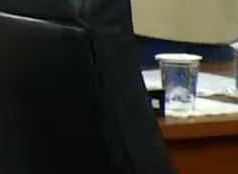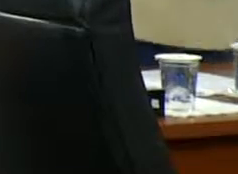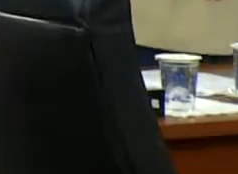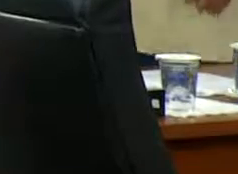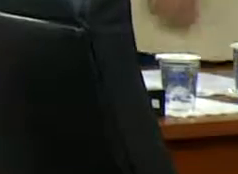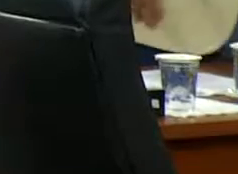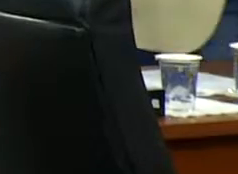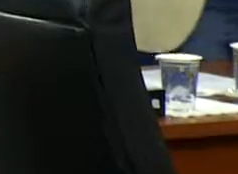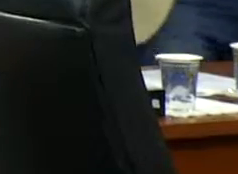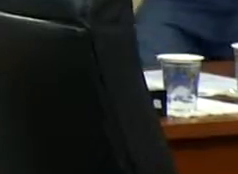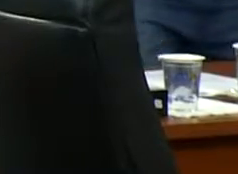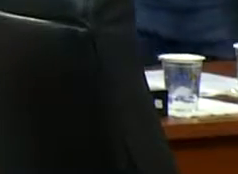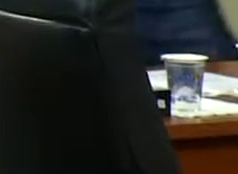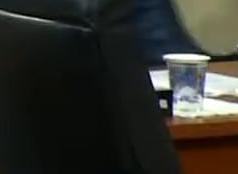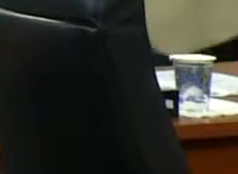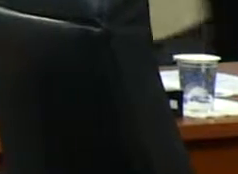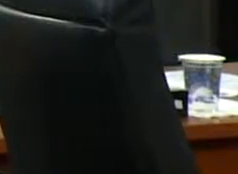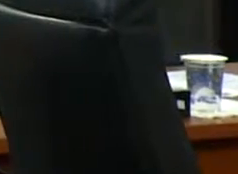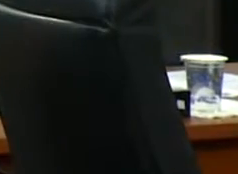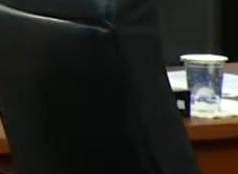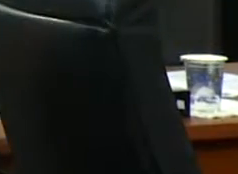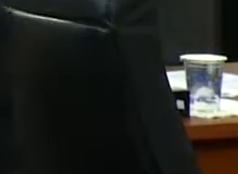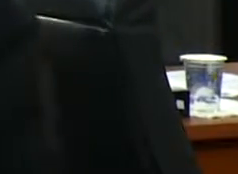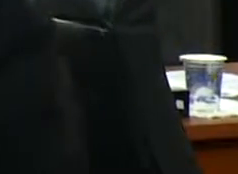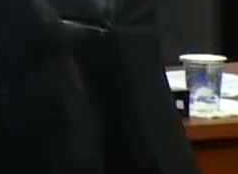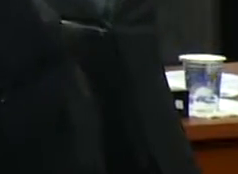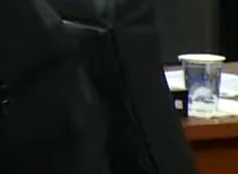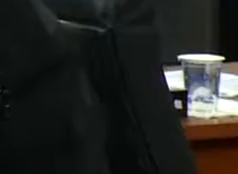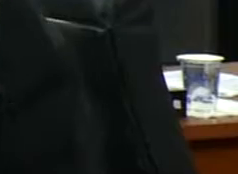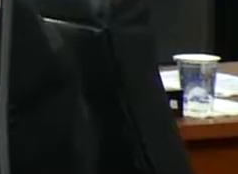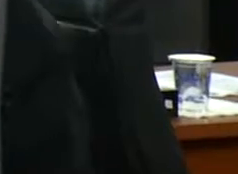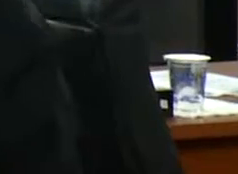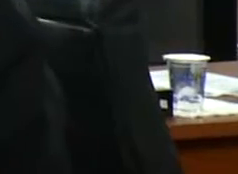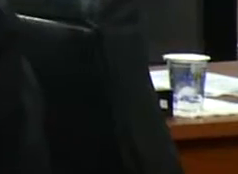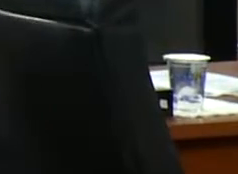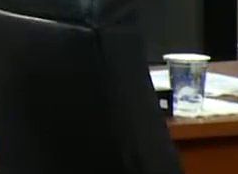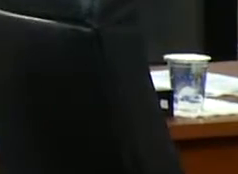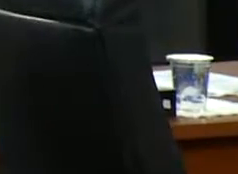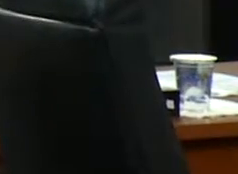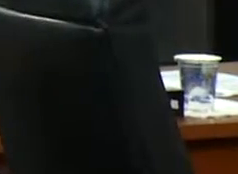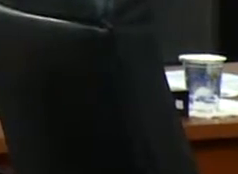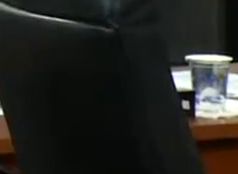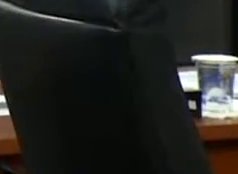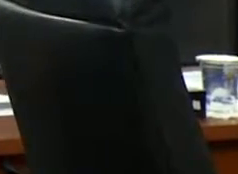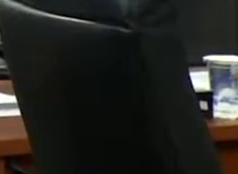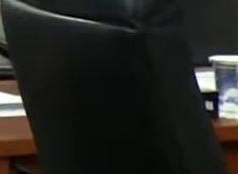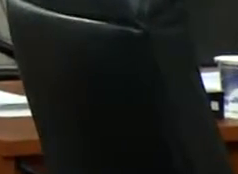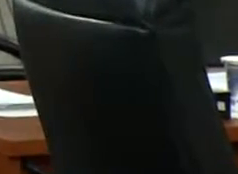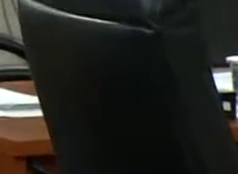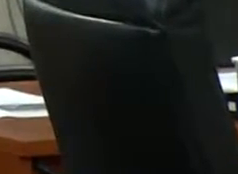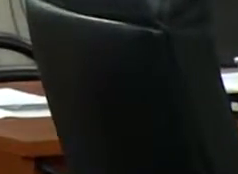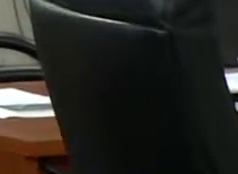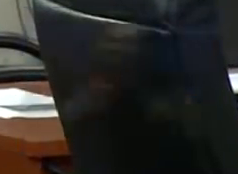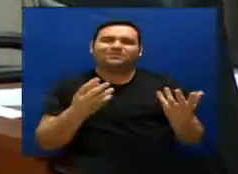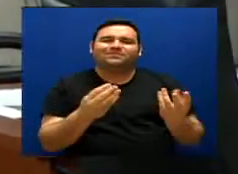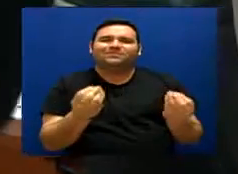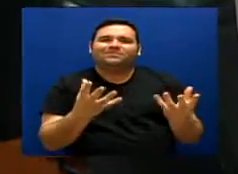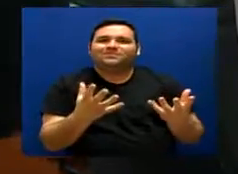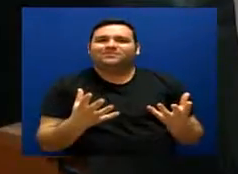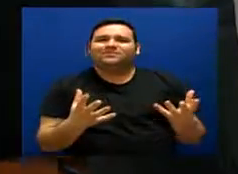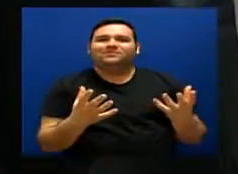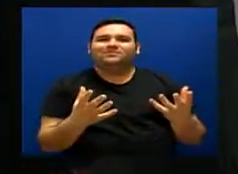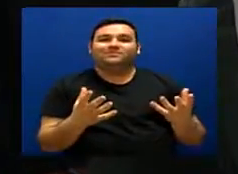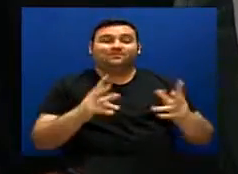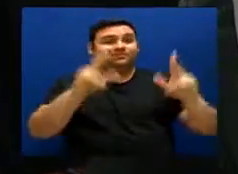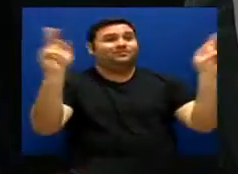que Sorocaba hoje, eu vinha comentando esses dias que a cidade está... A paz